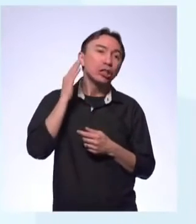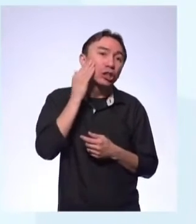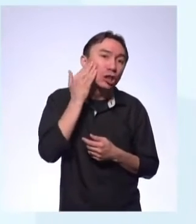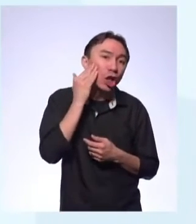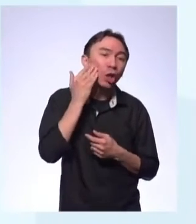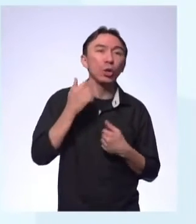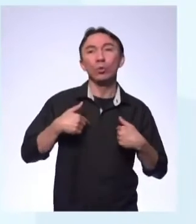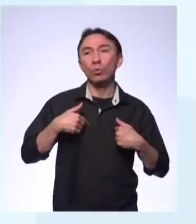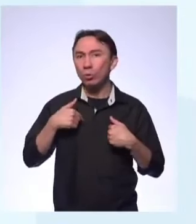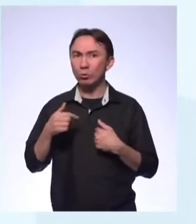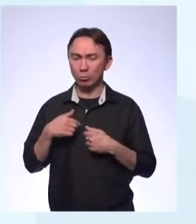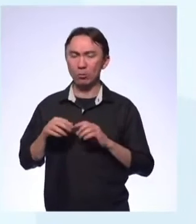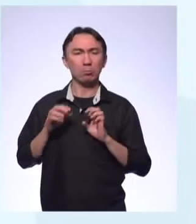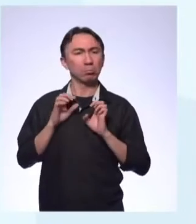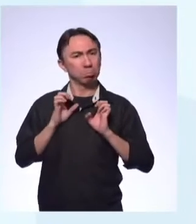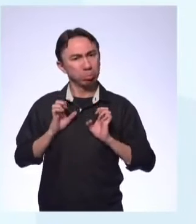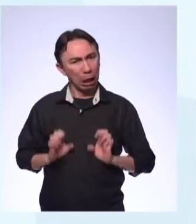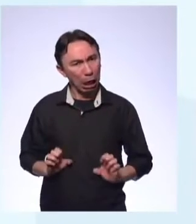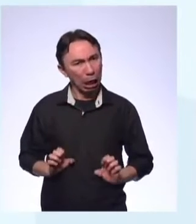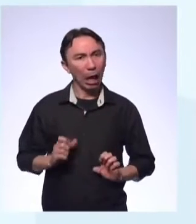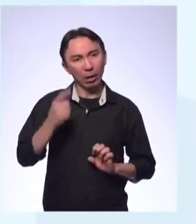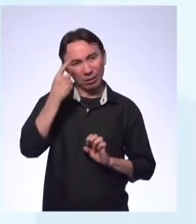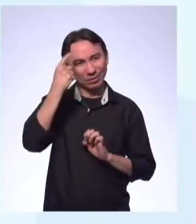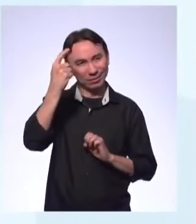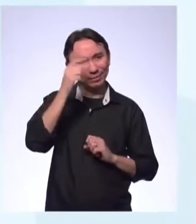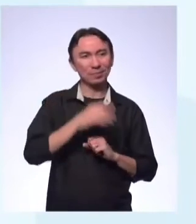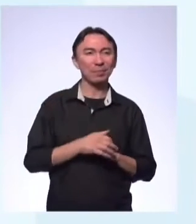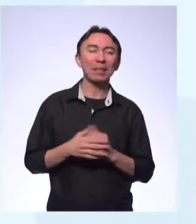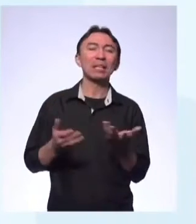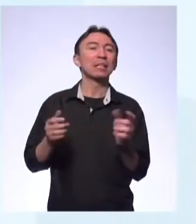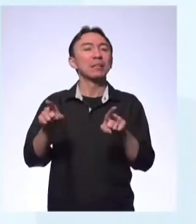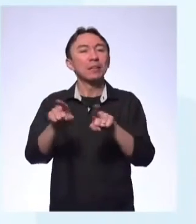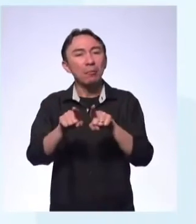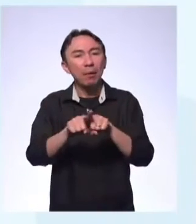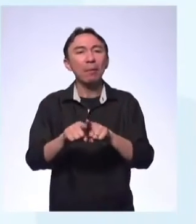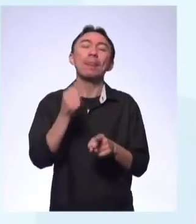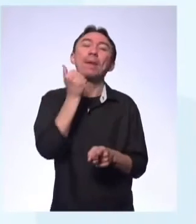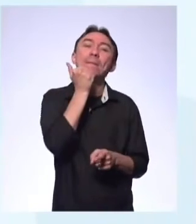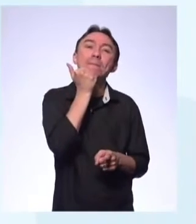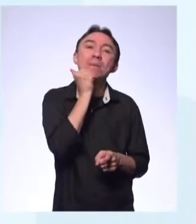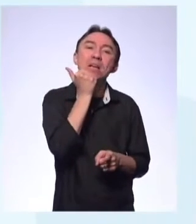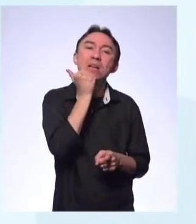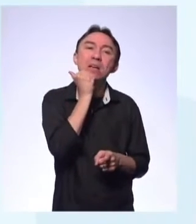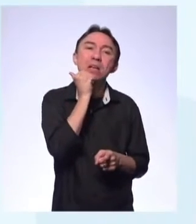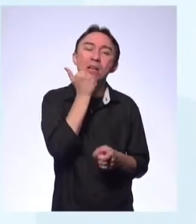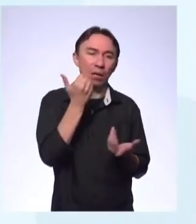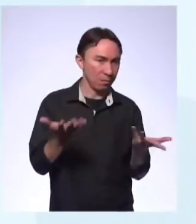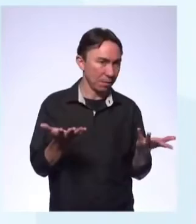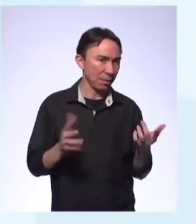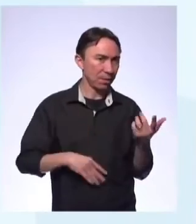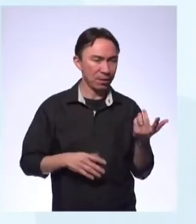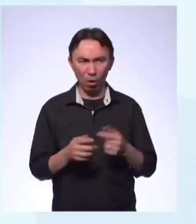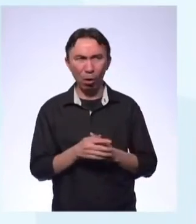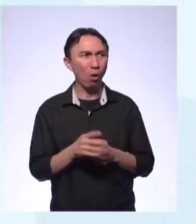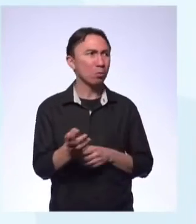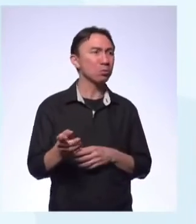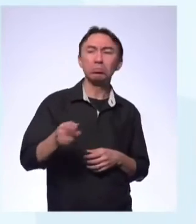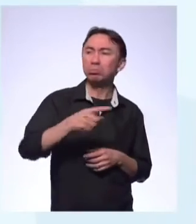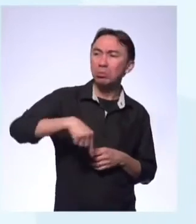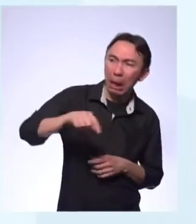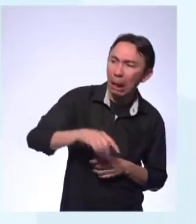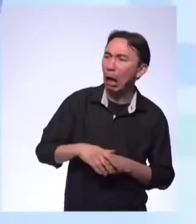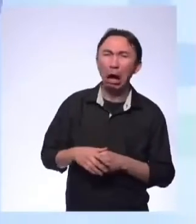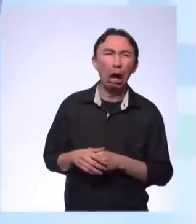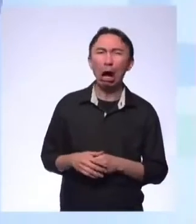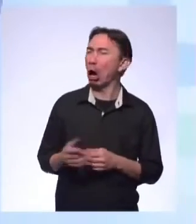é uma ética uma lógica Universal científica e aceita como uma validade Universal que ninguém